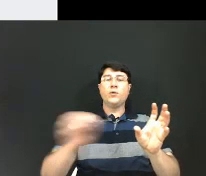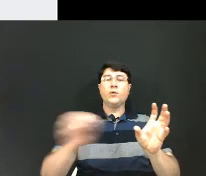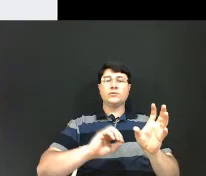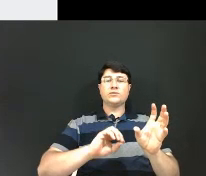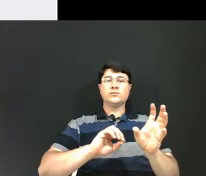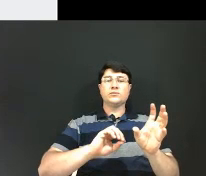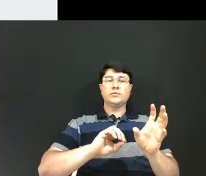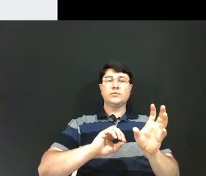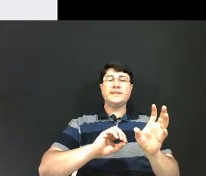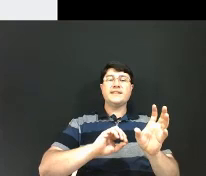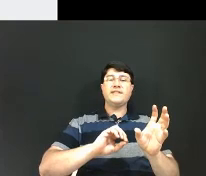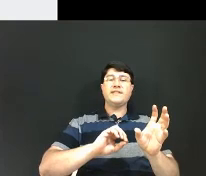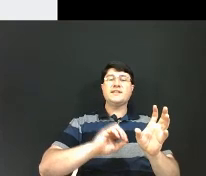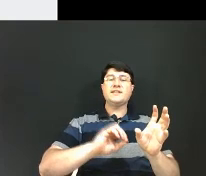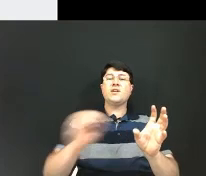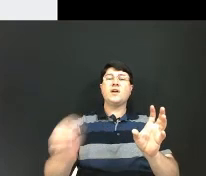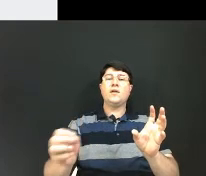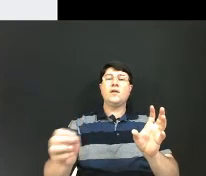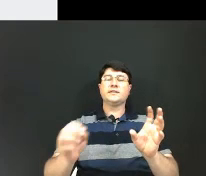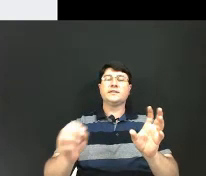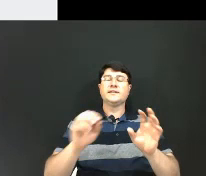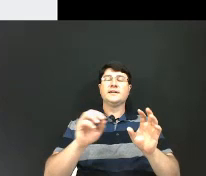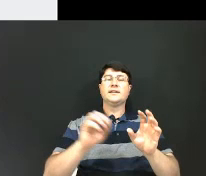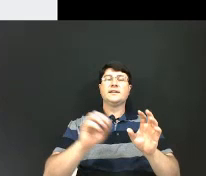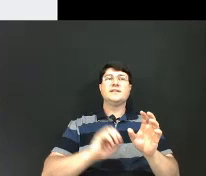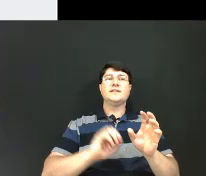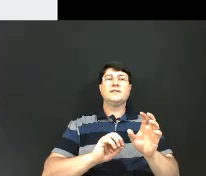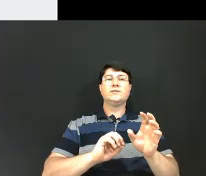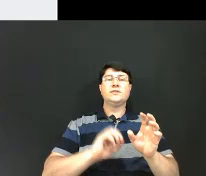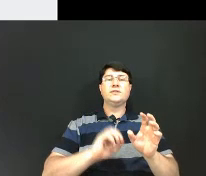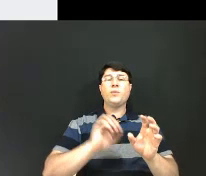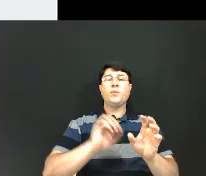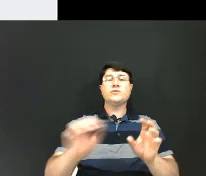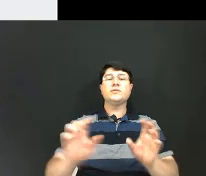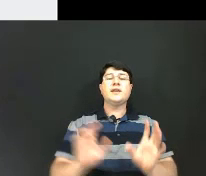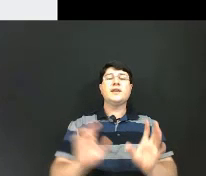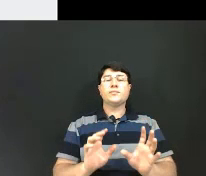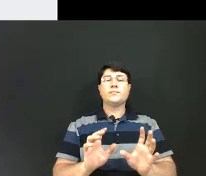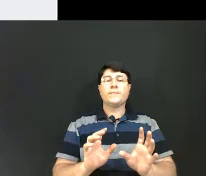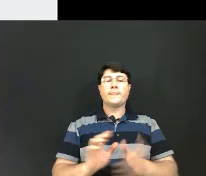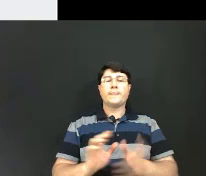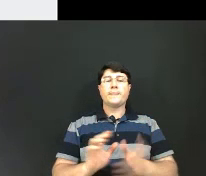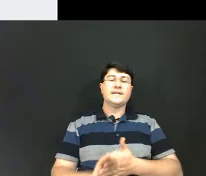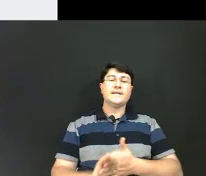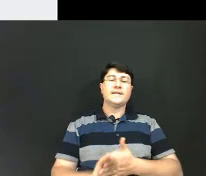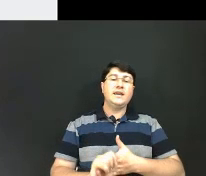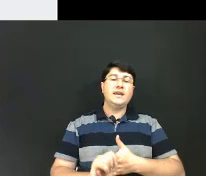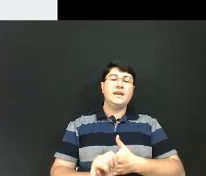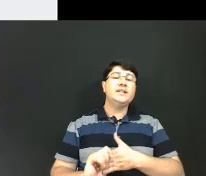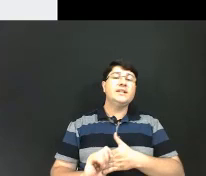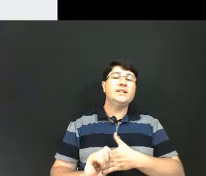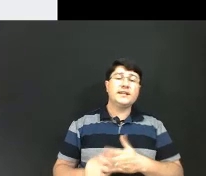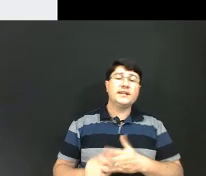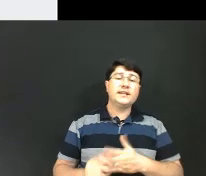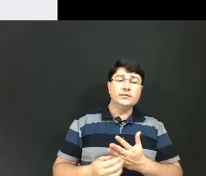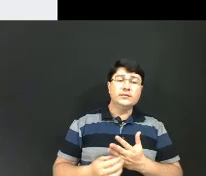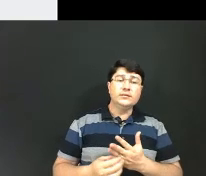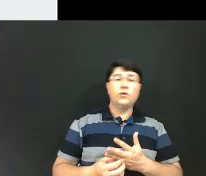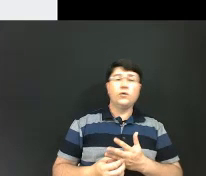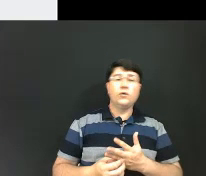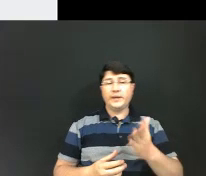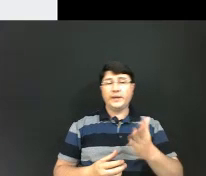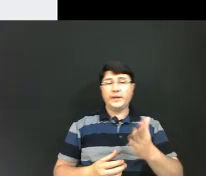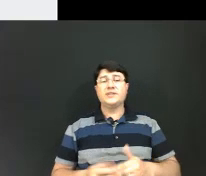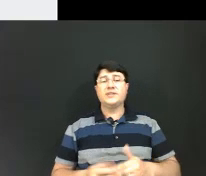esses pontos, esse evento se desloca onde? Em pontos no tempo. E a